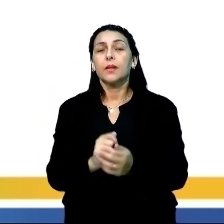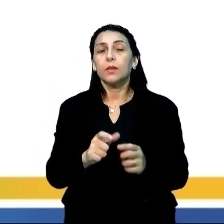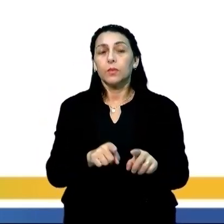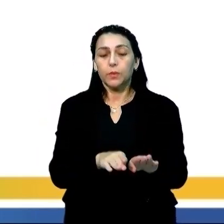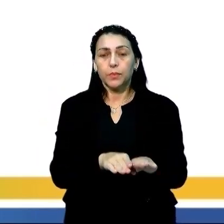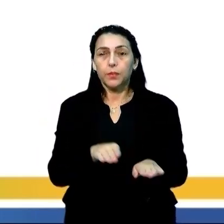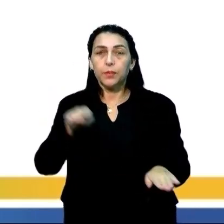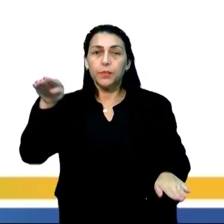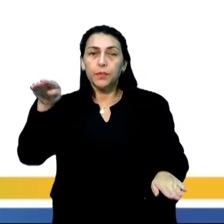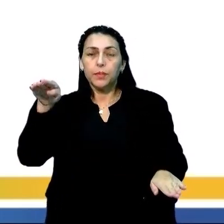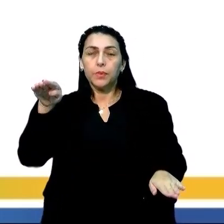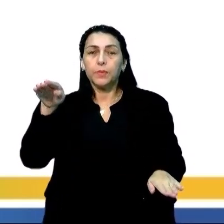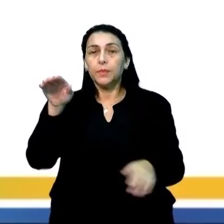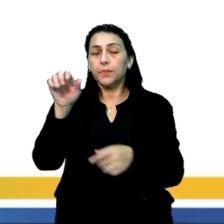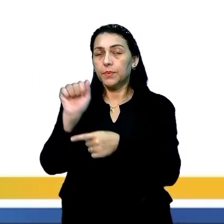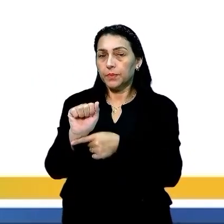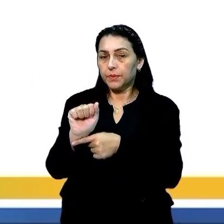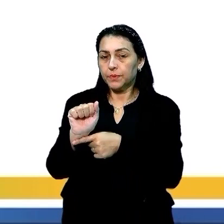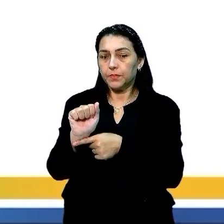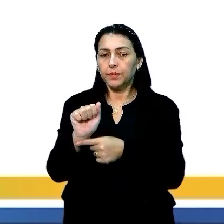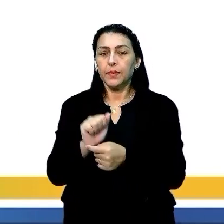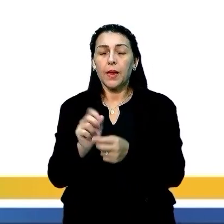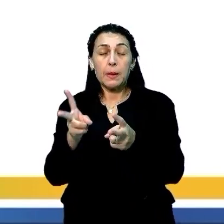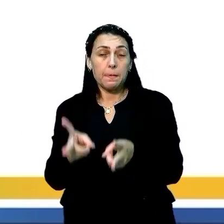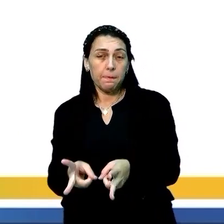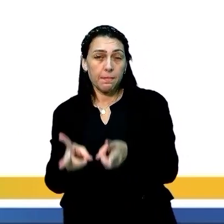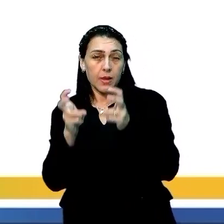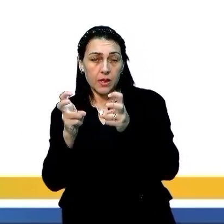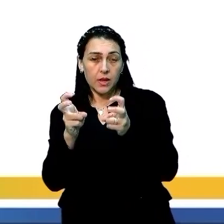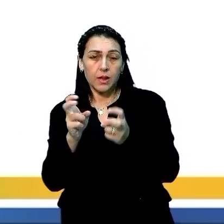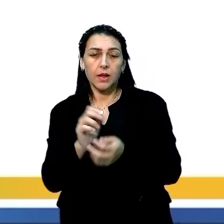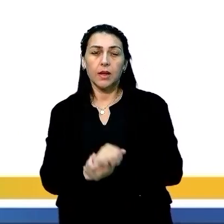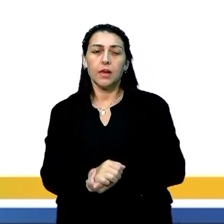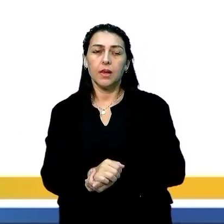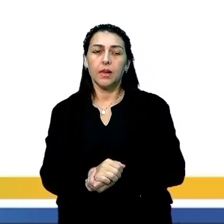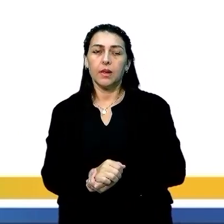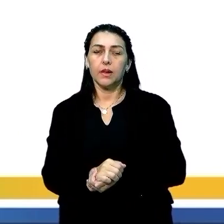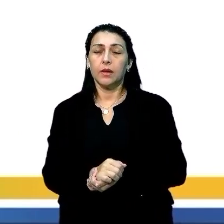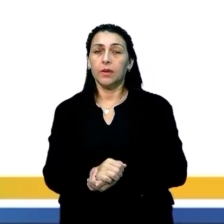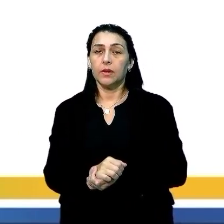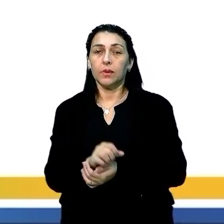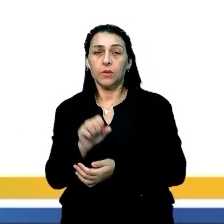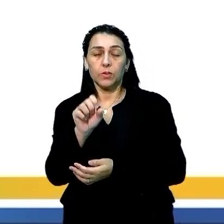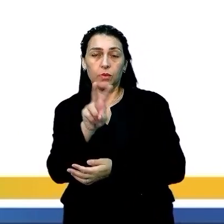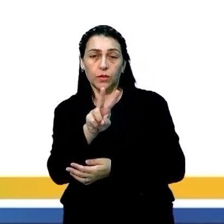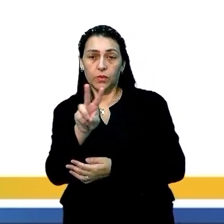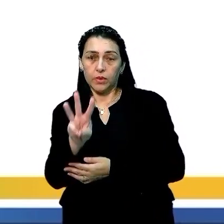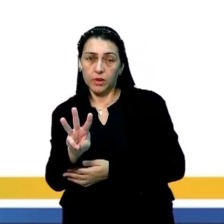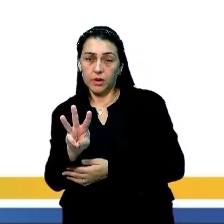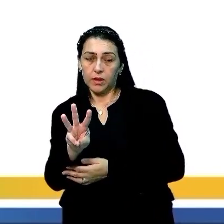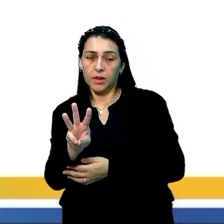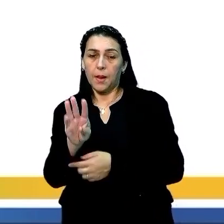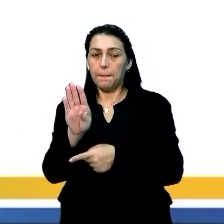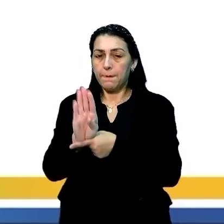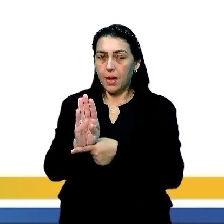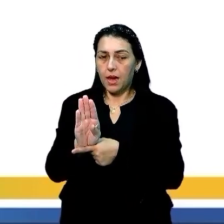decrescente são, letra A, aí a gente vai perceber se é o 2 e o 3, a questão certa, o 1